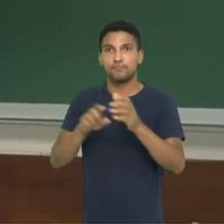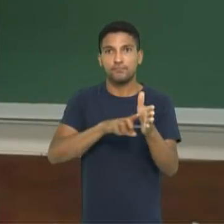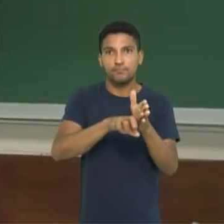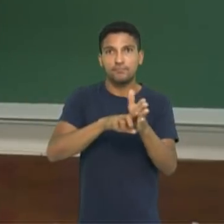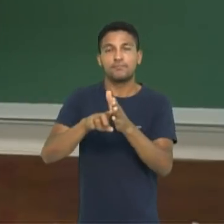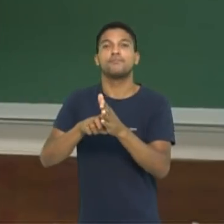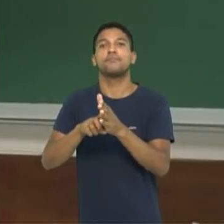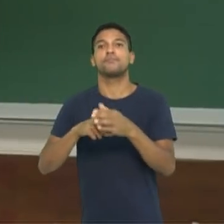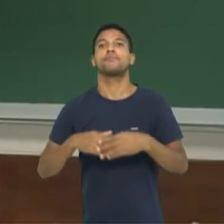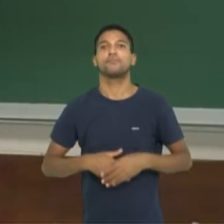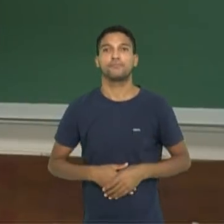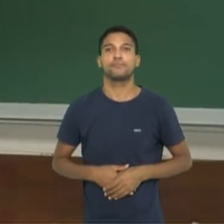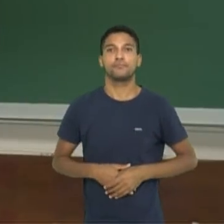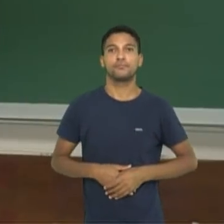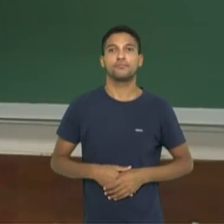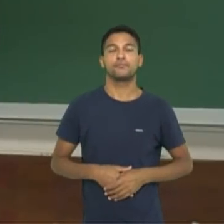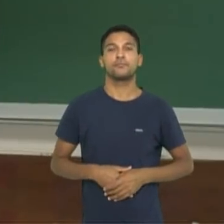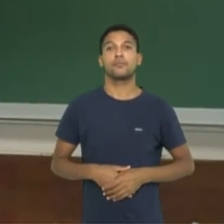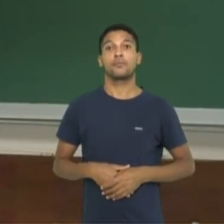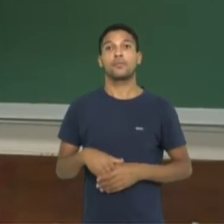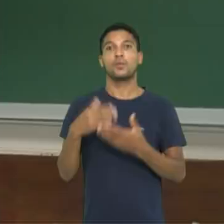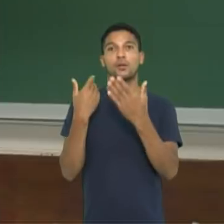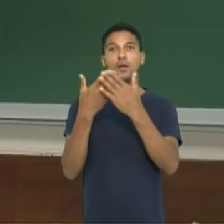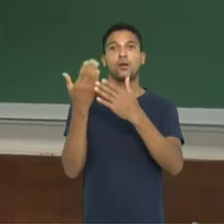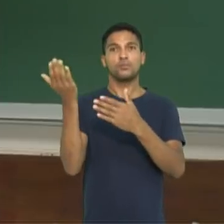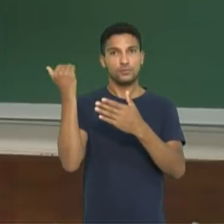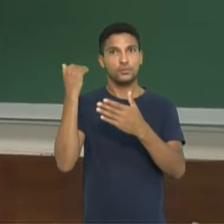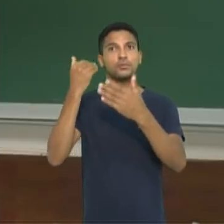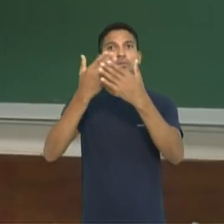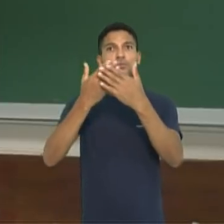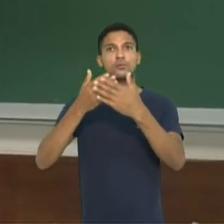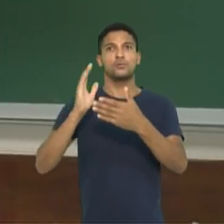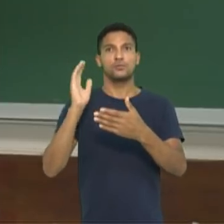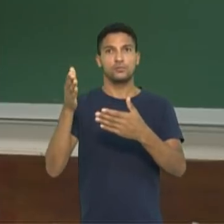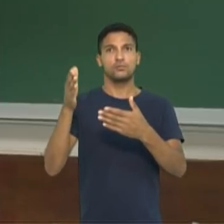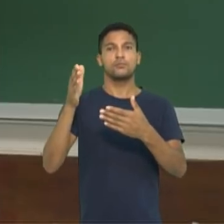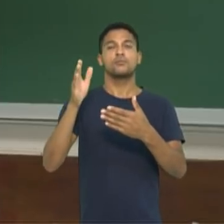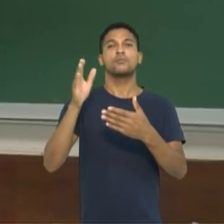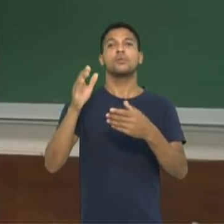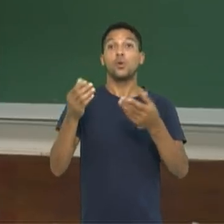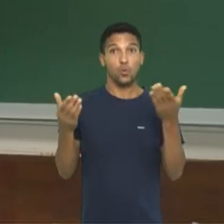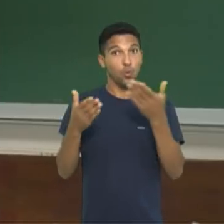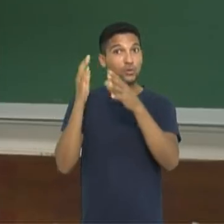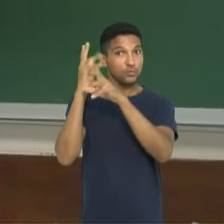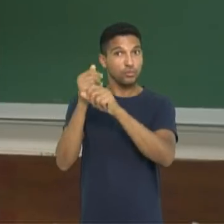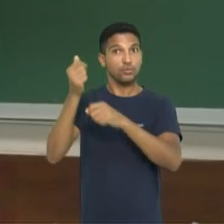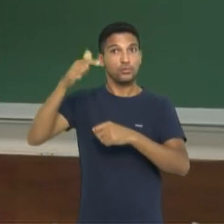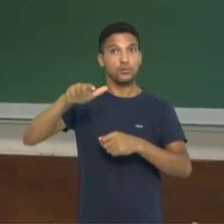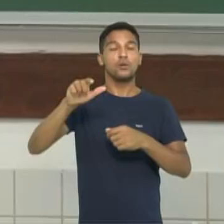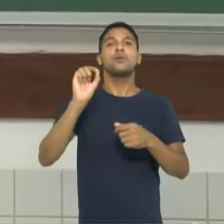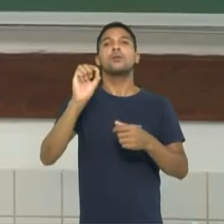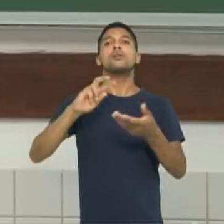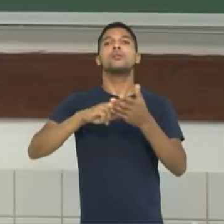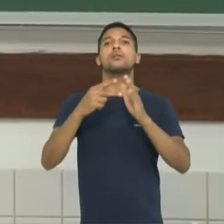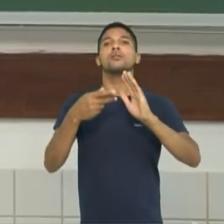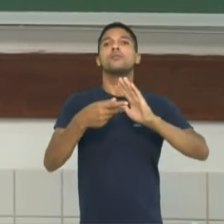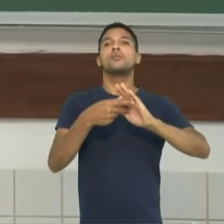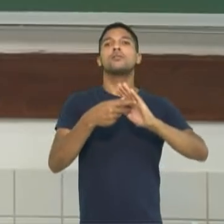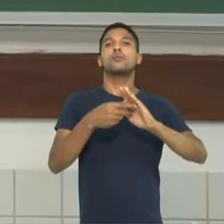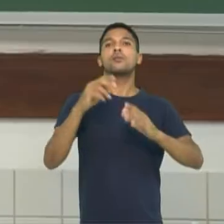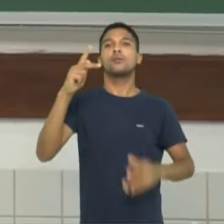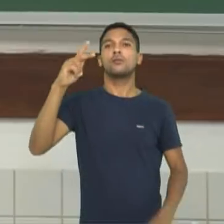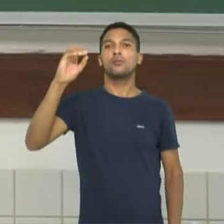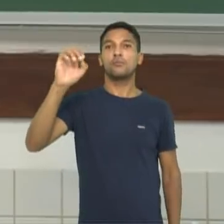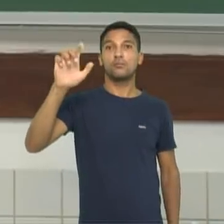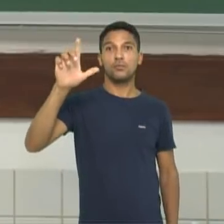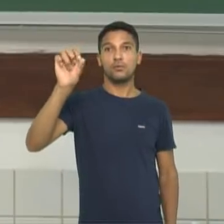Também nós vimos na aula passada, e hoje a gente vai rever novamente, essa questão do que significa a polifonia, né? Então a